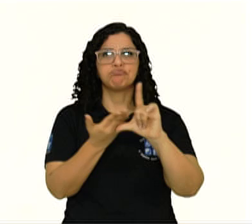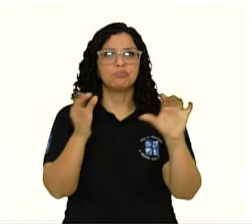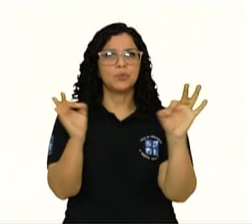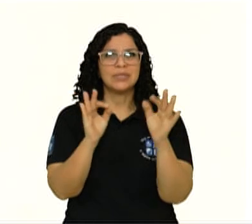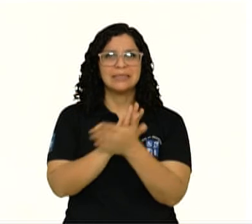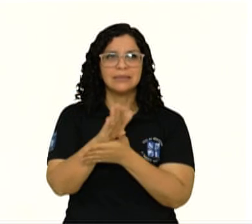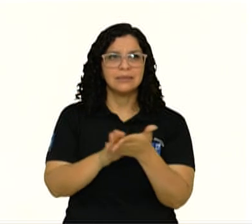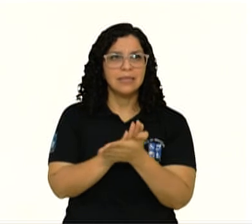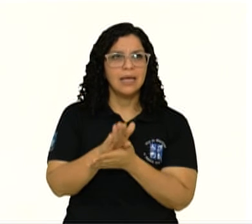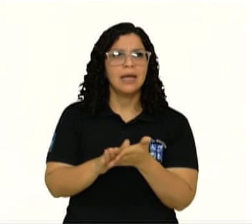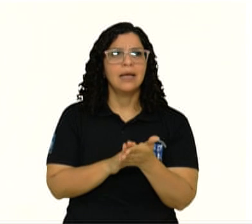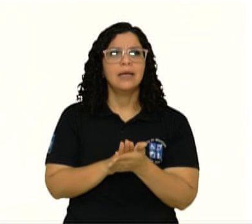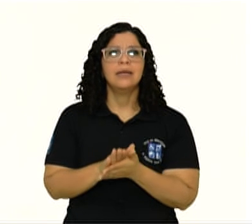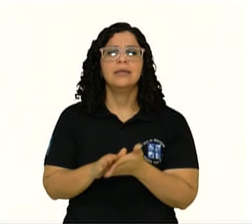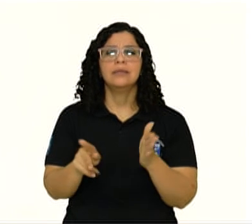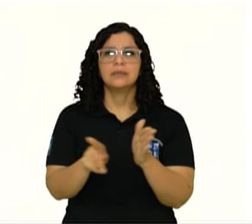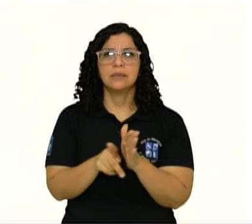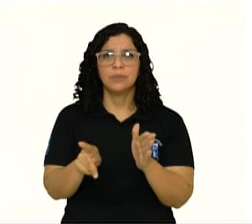com esses